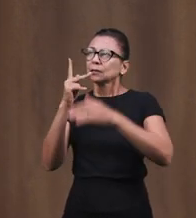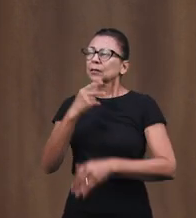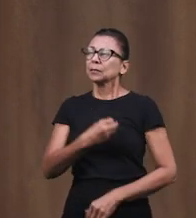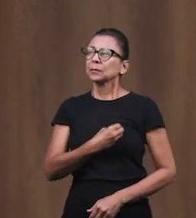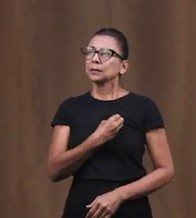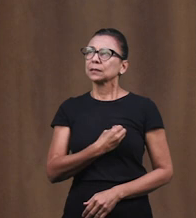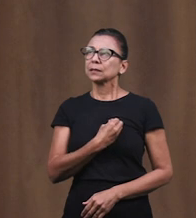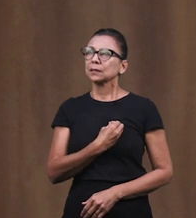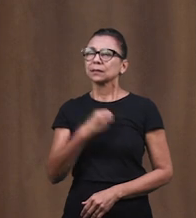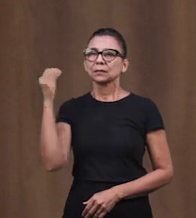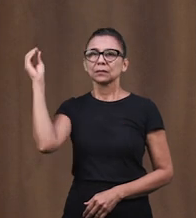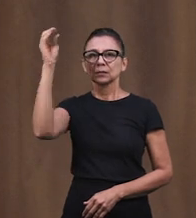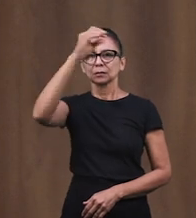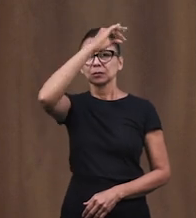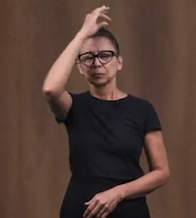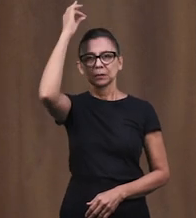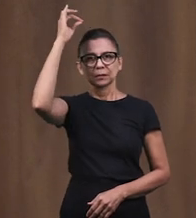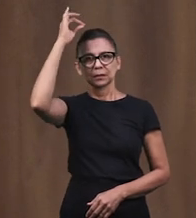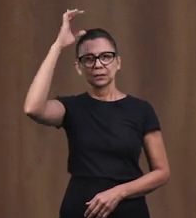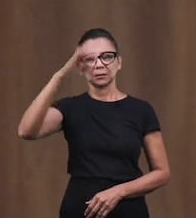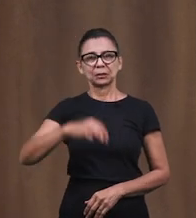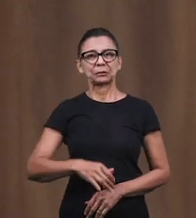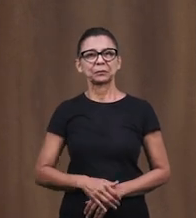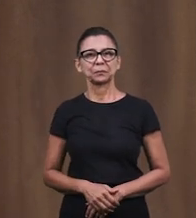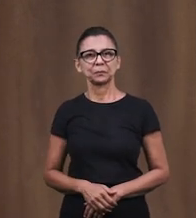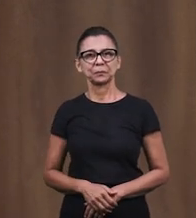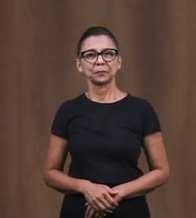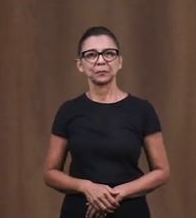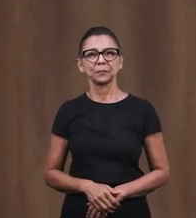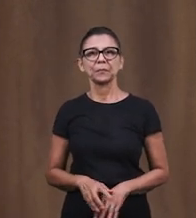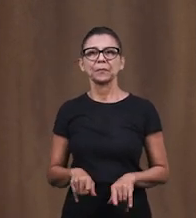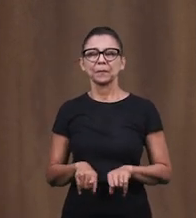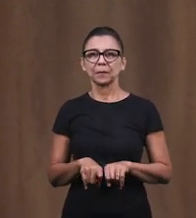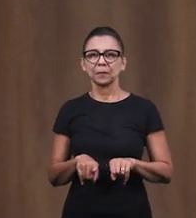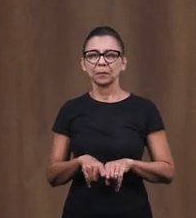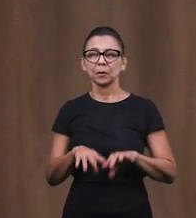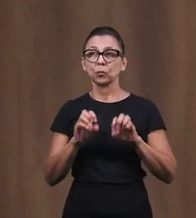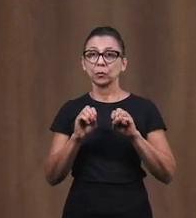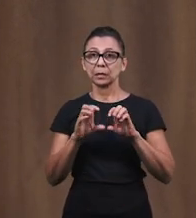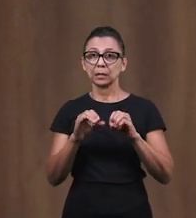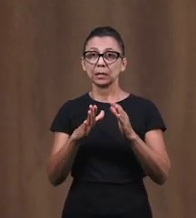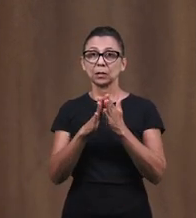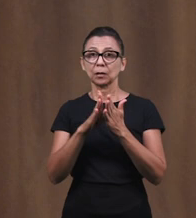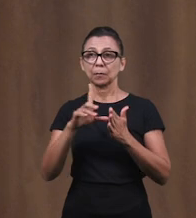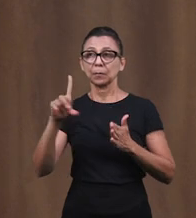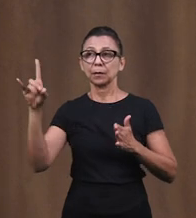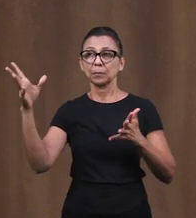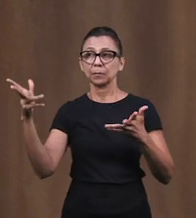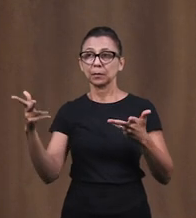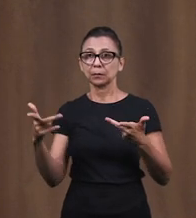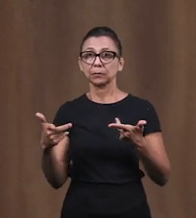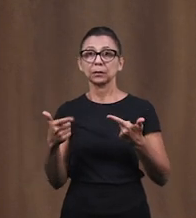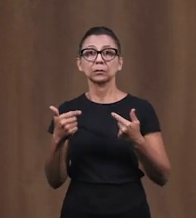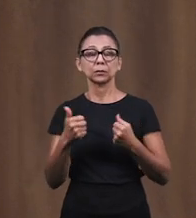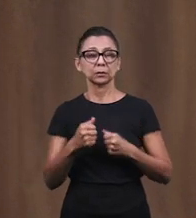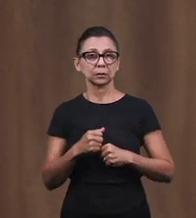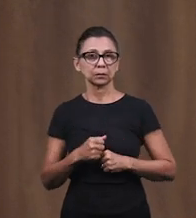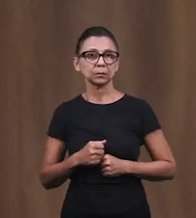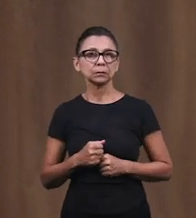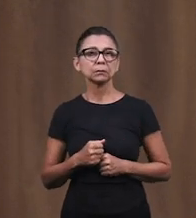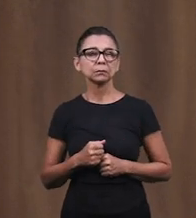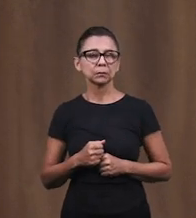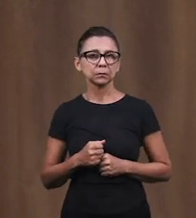presença viva do Teu Espírito Santo em nós e pela palavra do Senhor, que é maravilhosa, que é